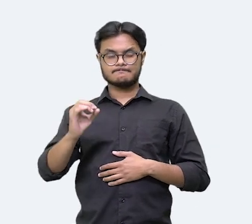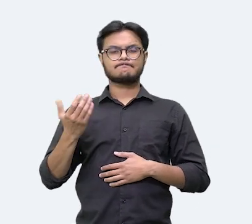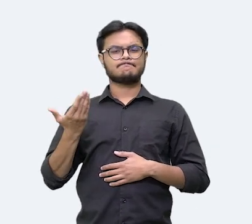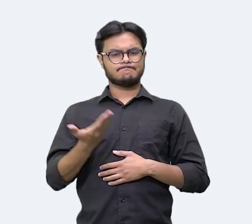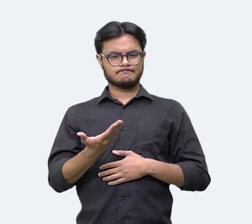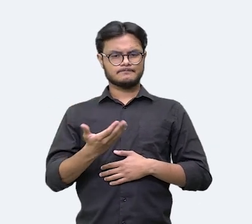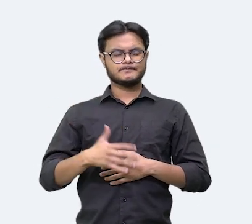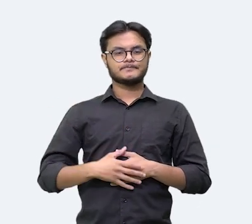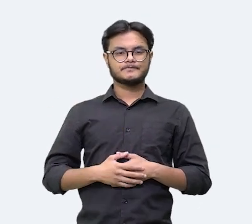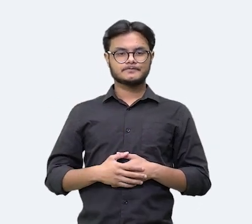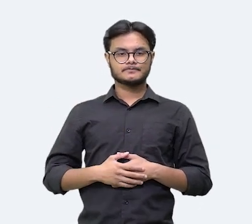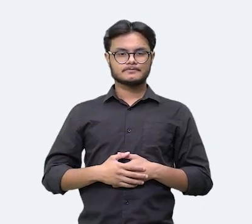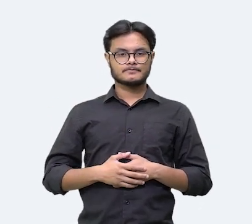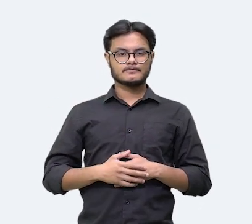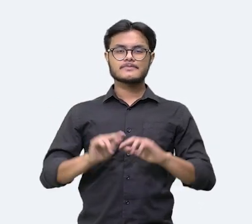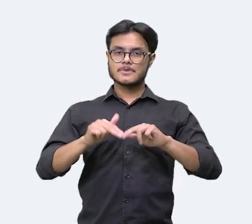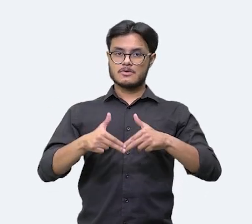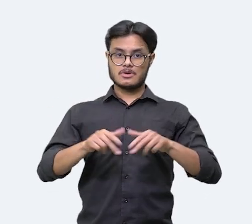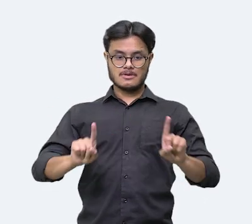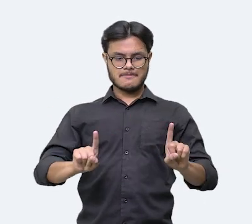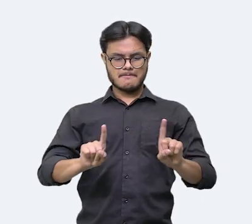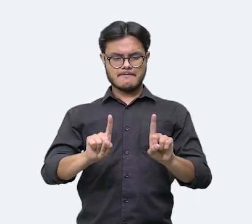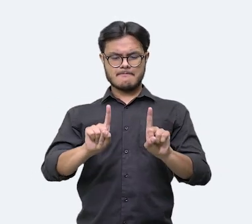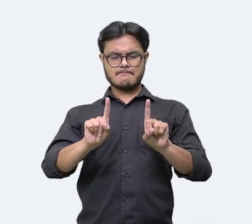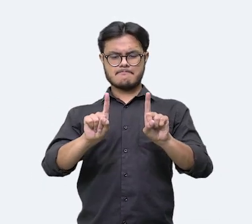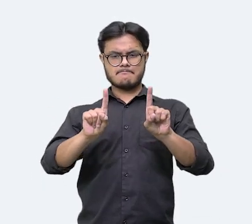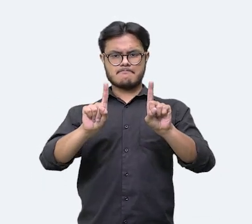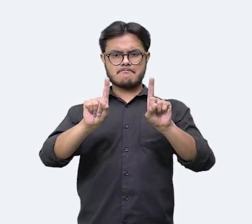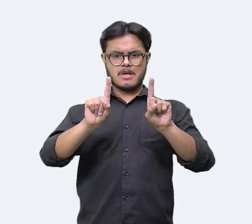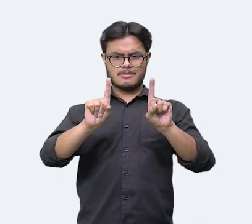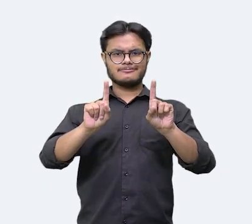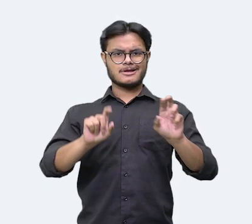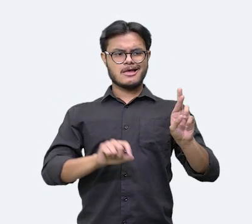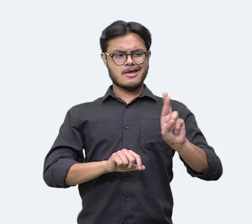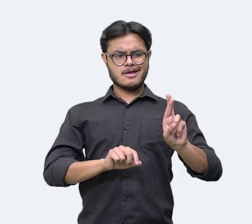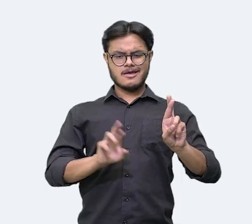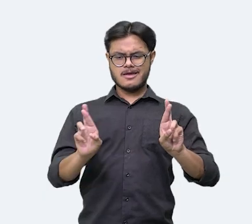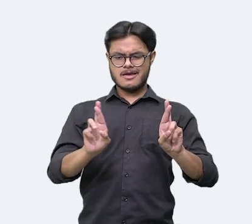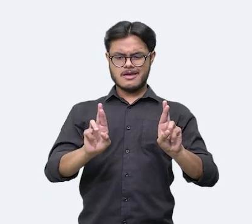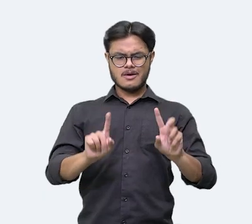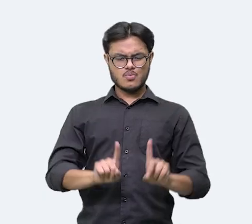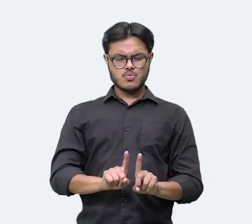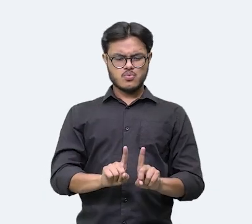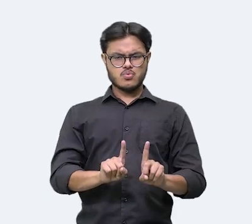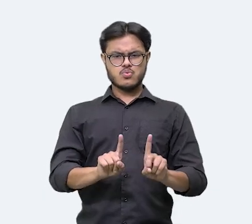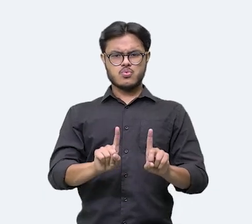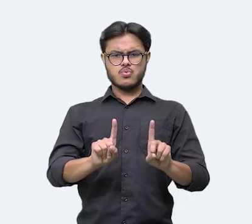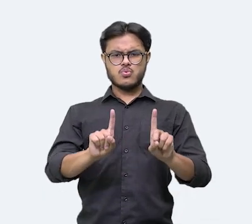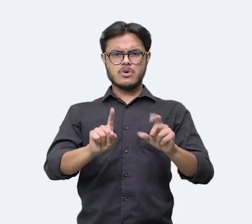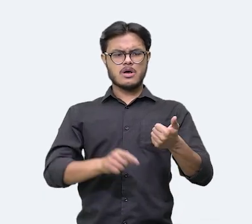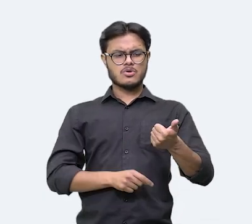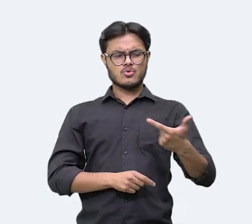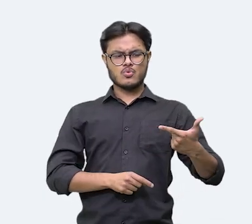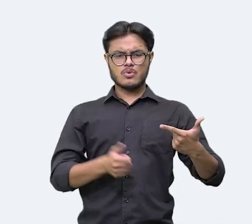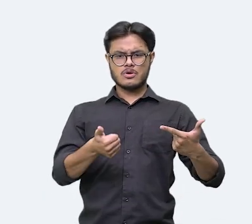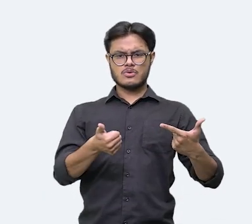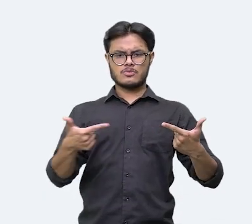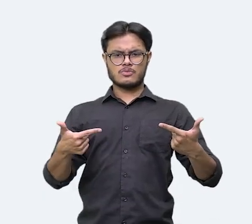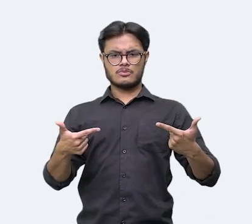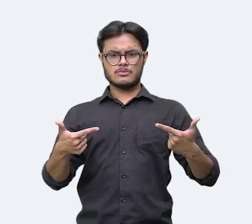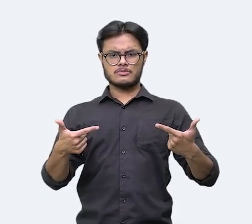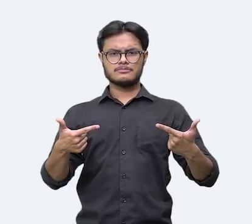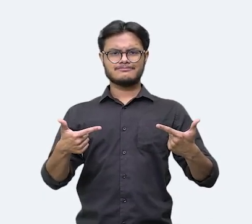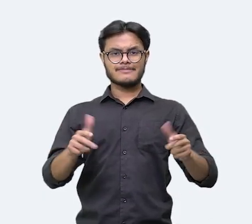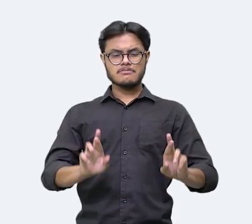que a energia, que é 12 volts, ela continua aqui, ó. Aqui é 12 volts, aqui é 12 volts, aqui é 12 volts. Mas quando ela